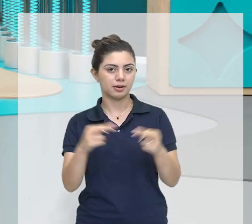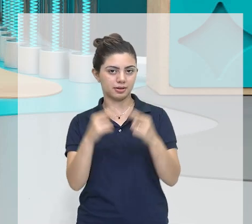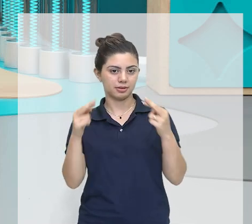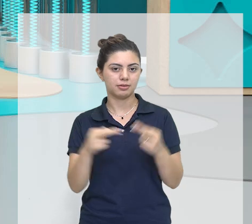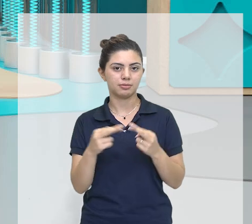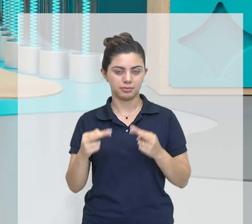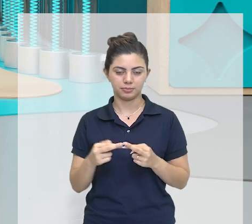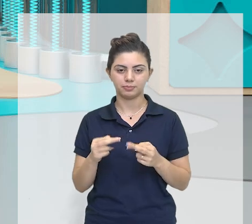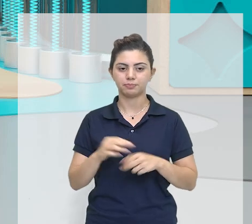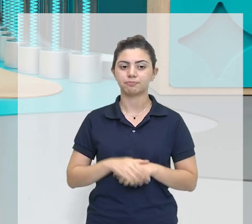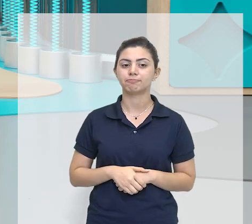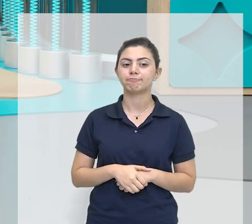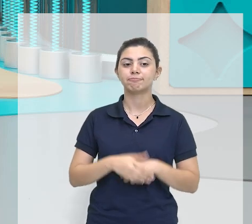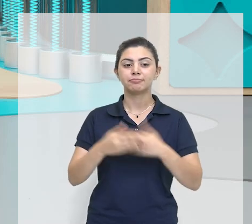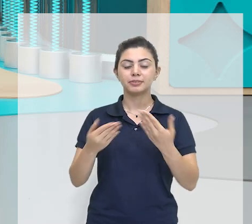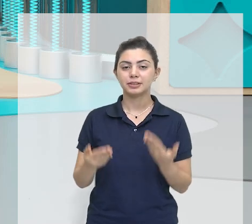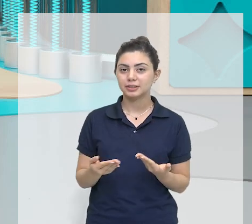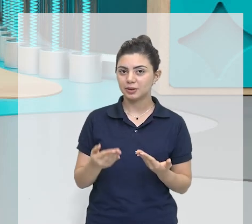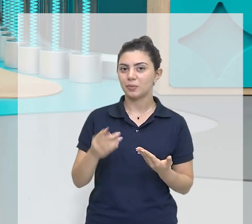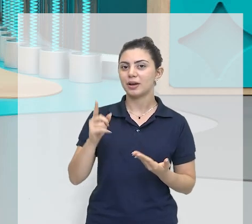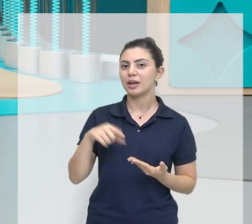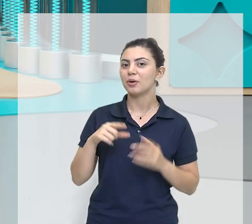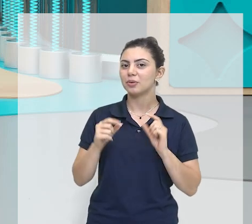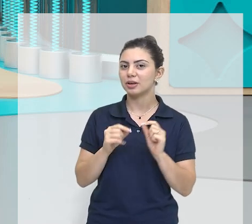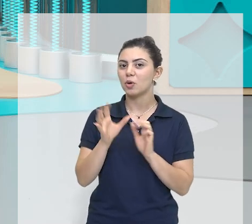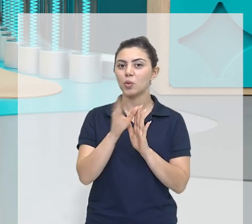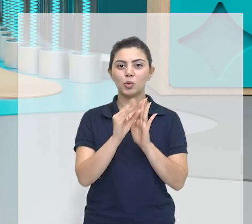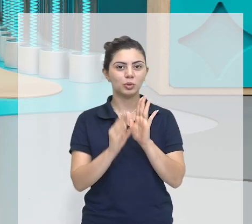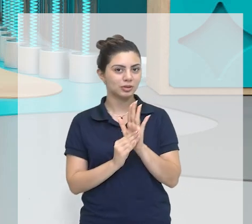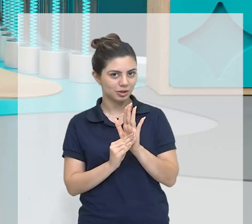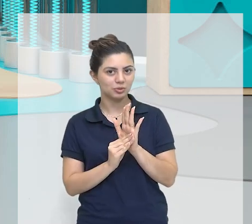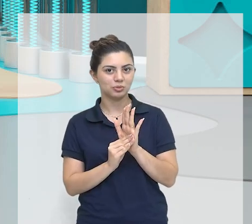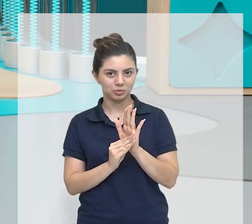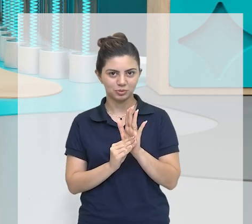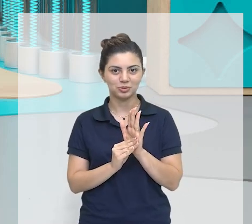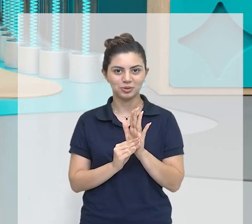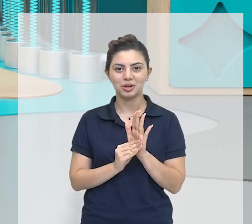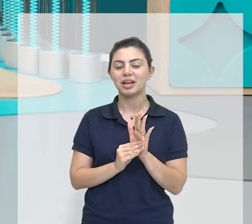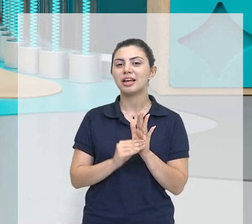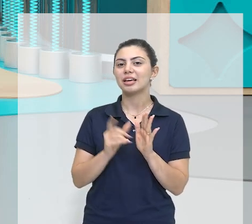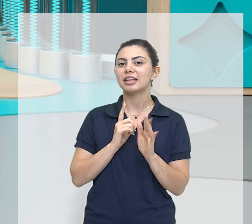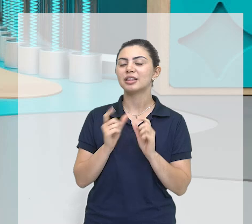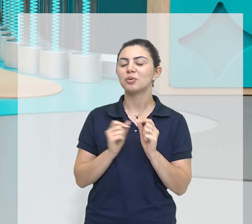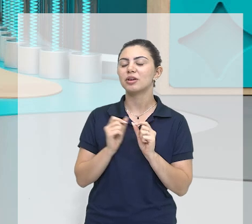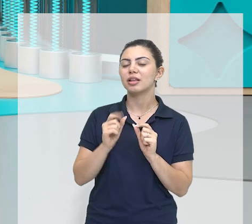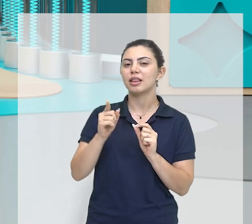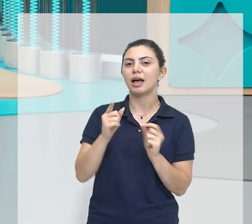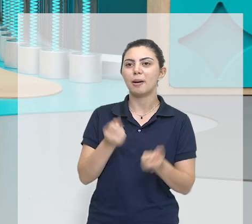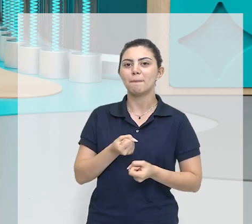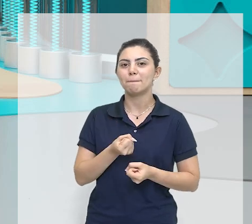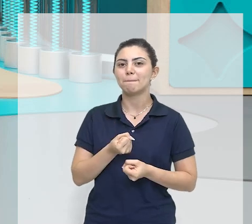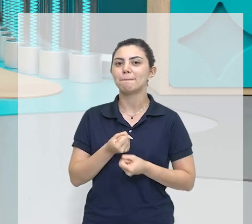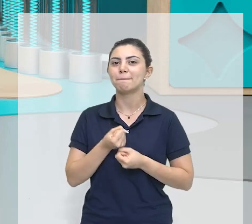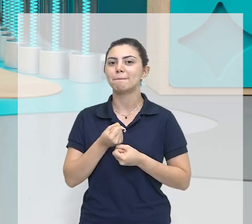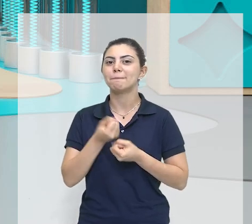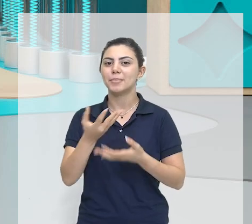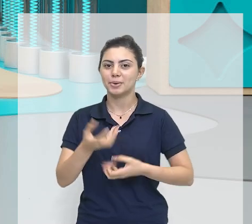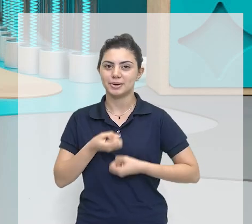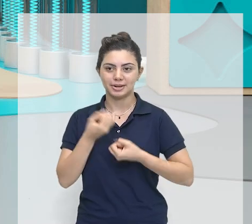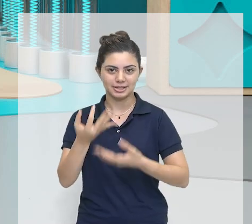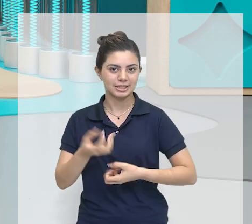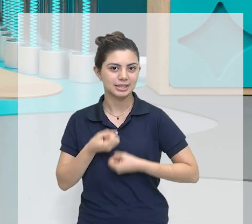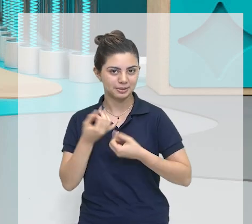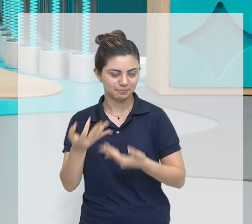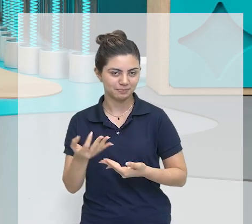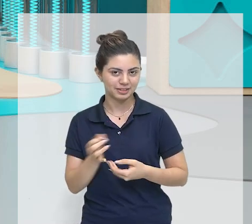estrofes. A poesia é o conteúdo do poema. E a poesia, ela vai despertar